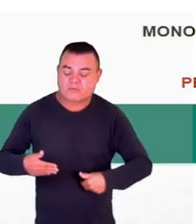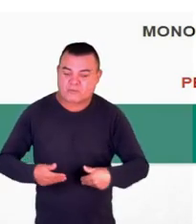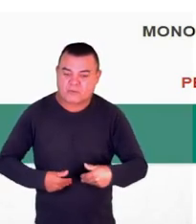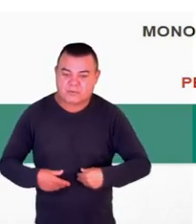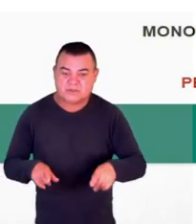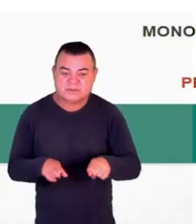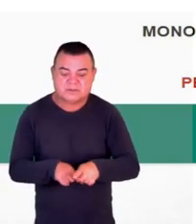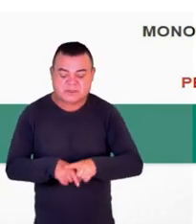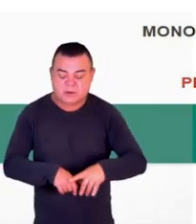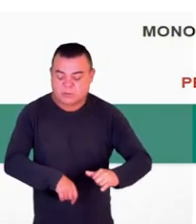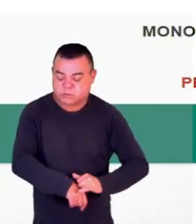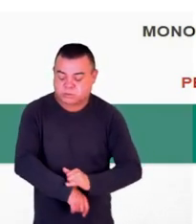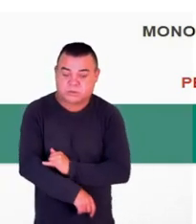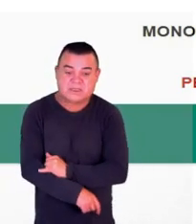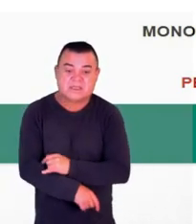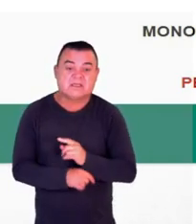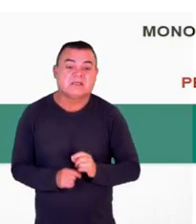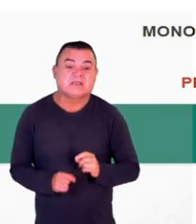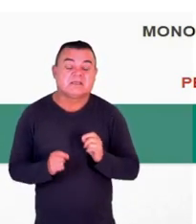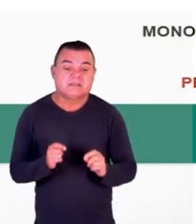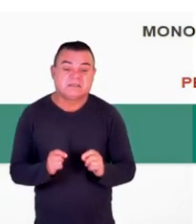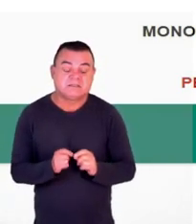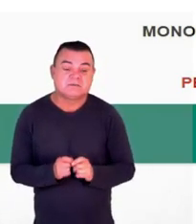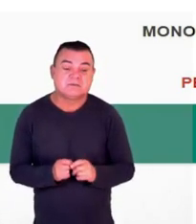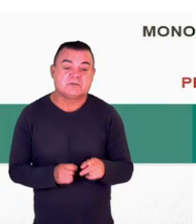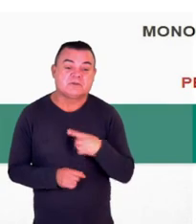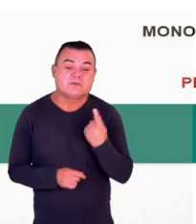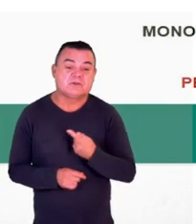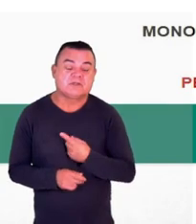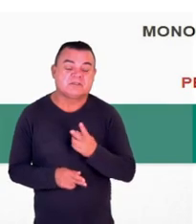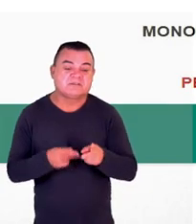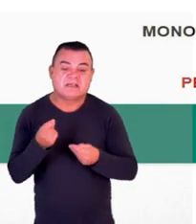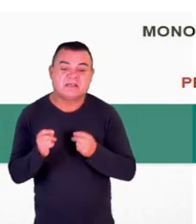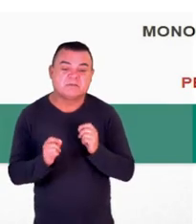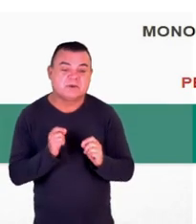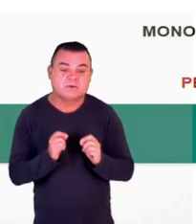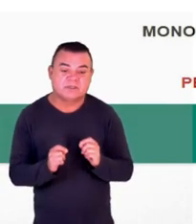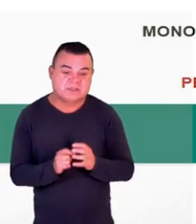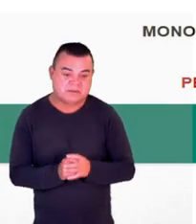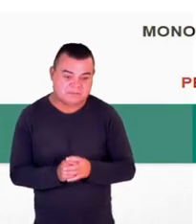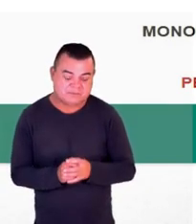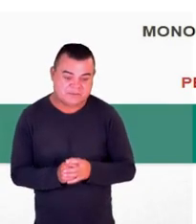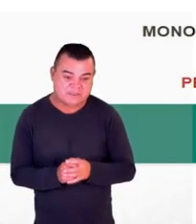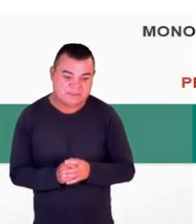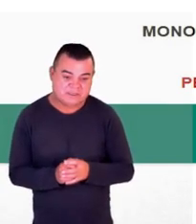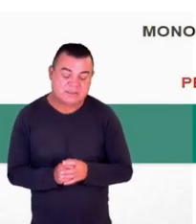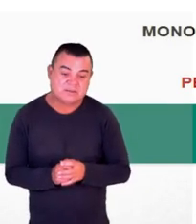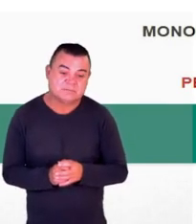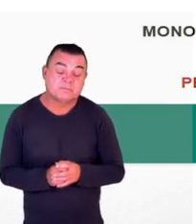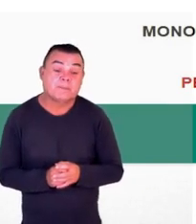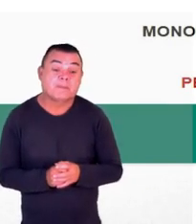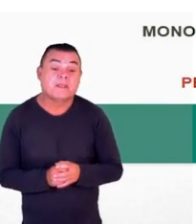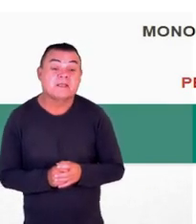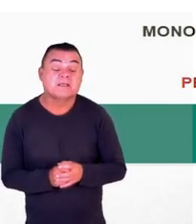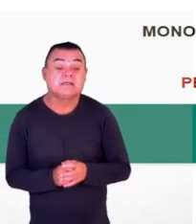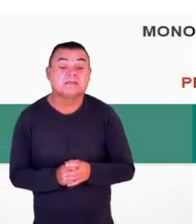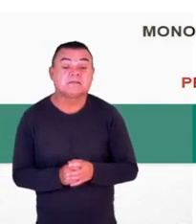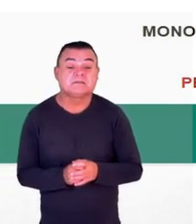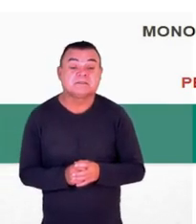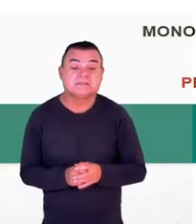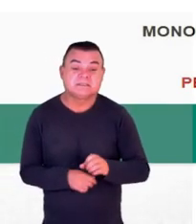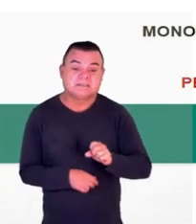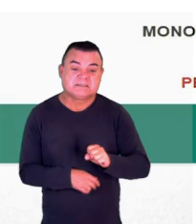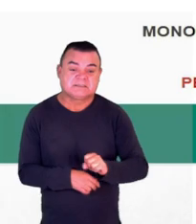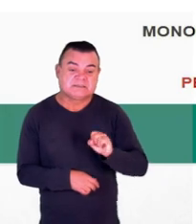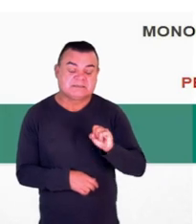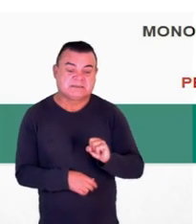isso é um fenômeno que a gente chama né Tem especialistas painéis de especialistas globais que cunharam né essa expressão que é essa endemia